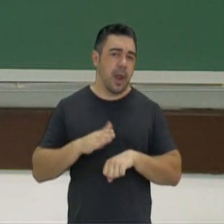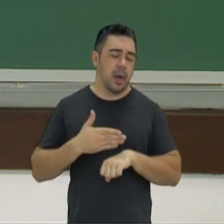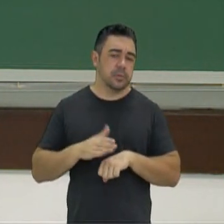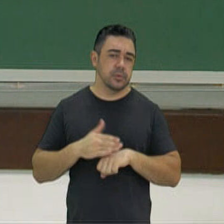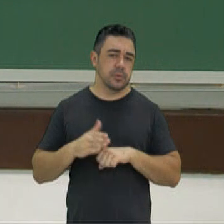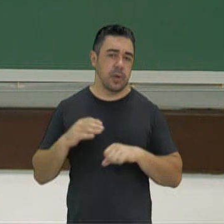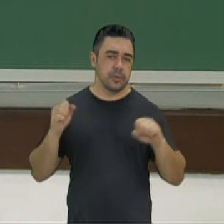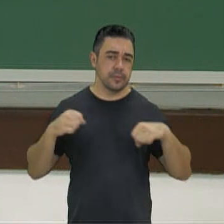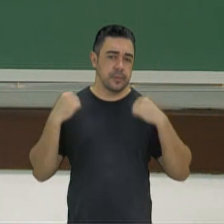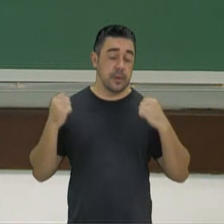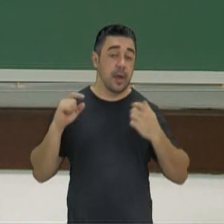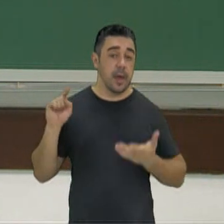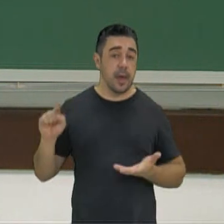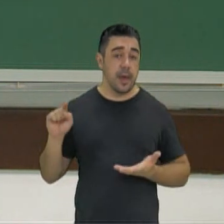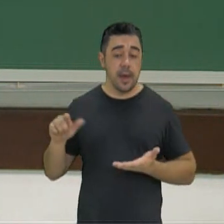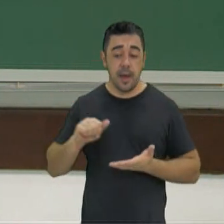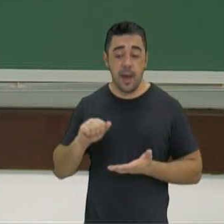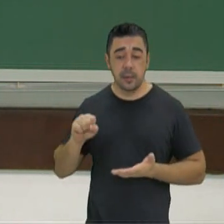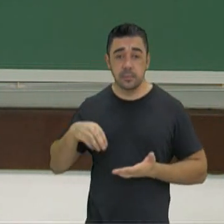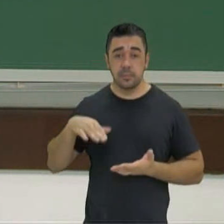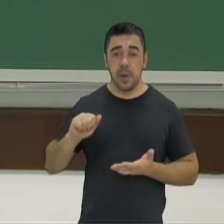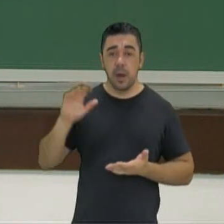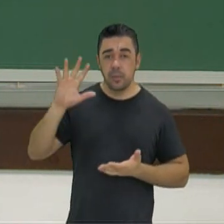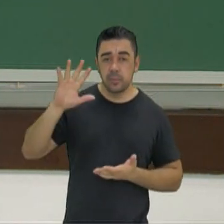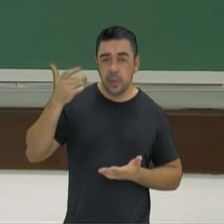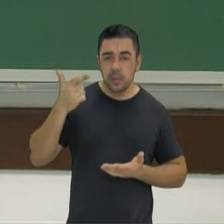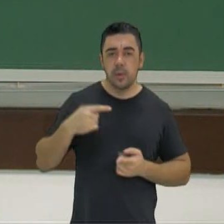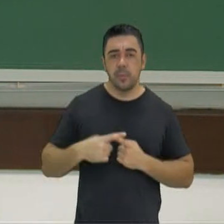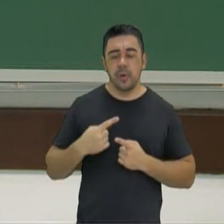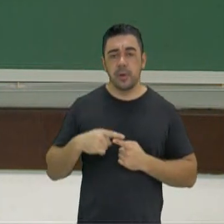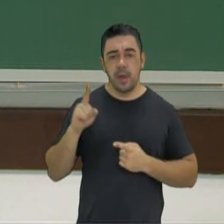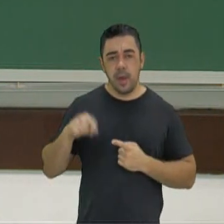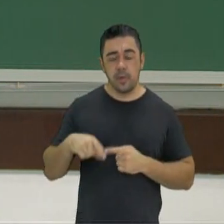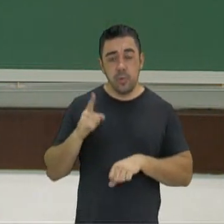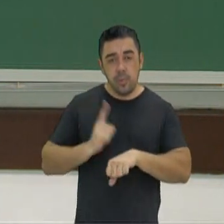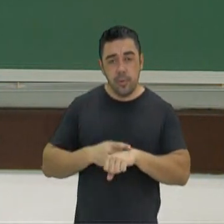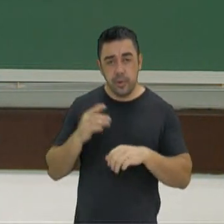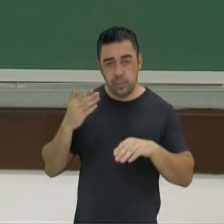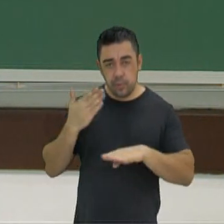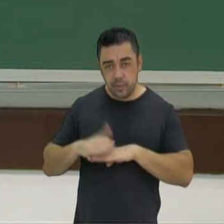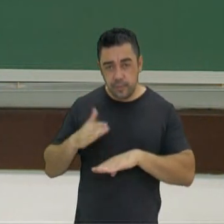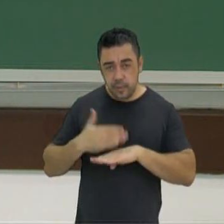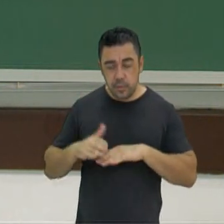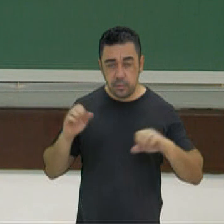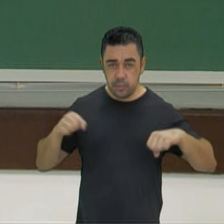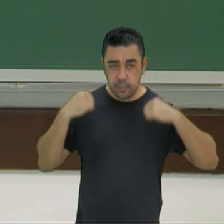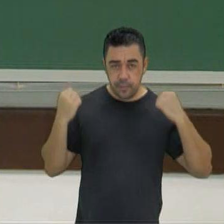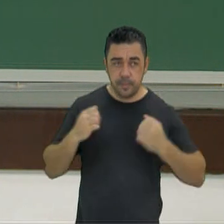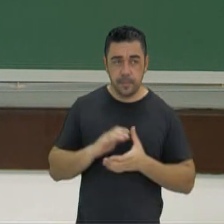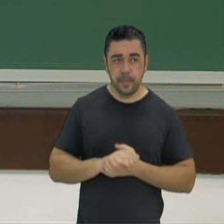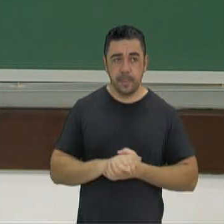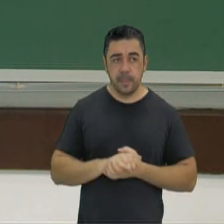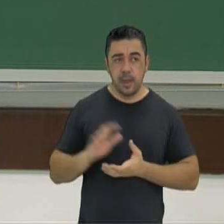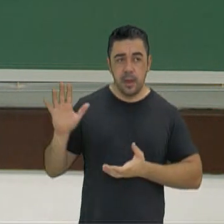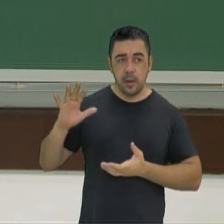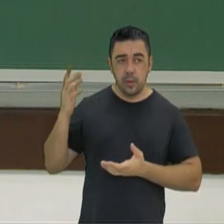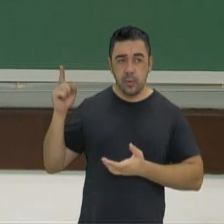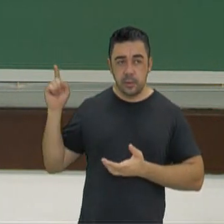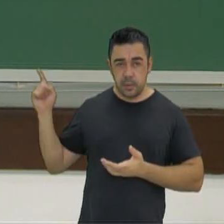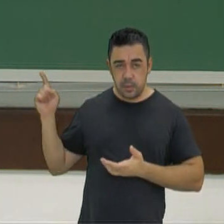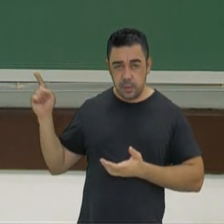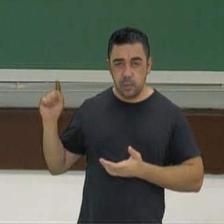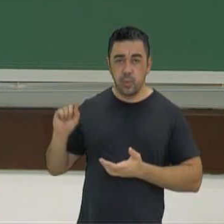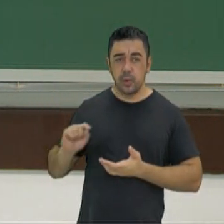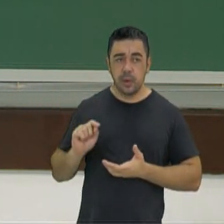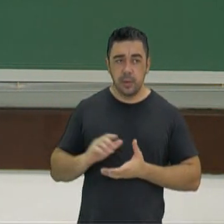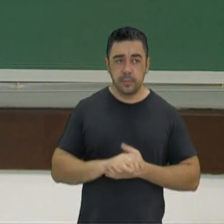seja, essa asma foi induzida pelo exercício. É isso que nós vamos tratar aqui. Então, sintomas de asma durante a prática de